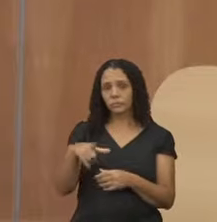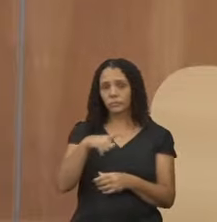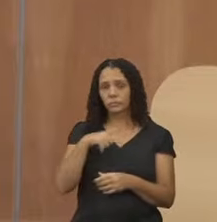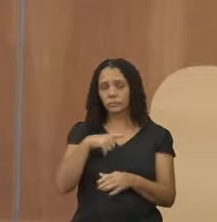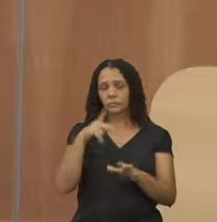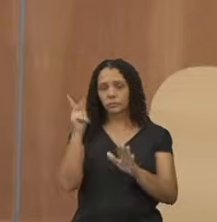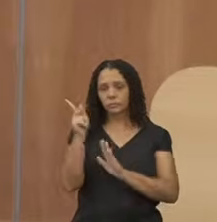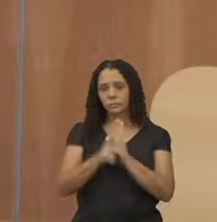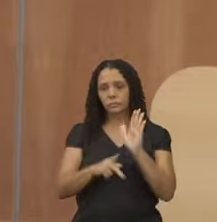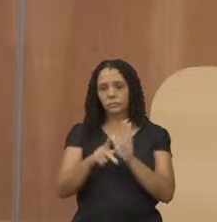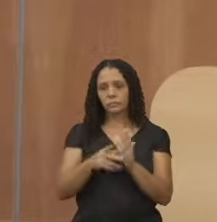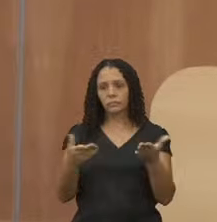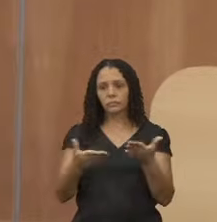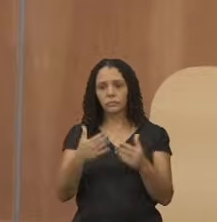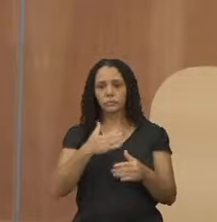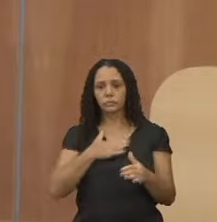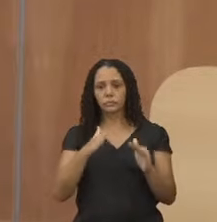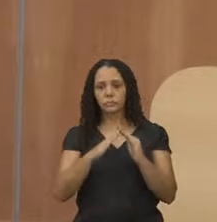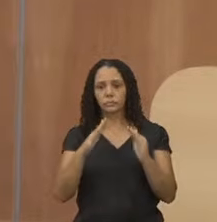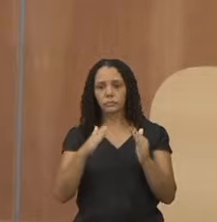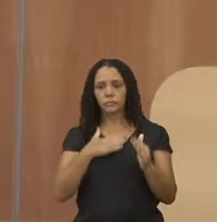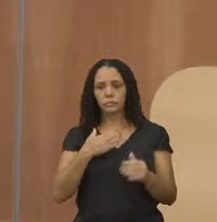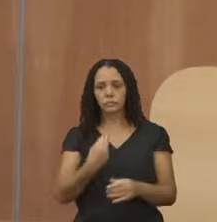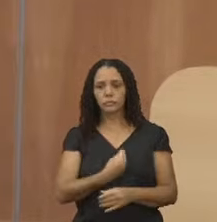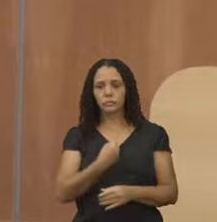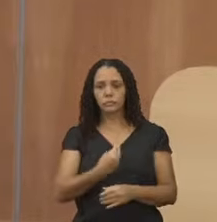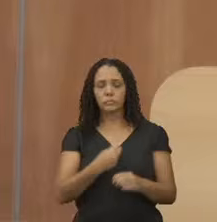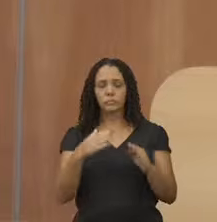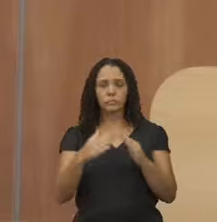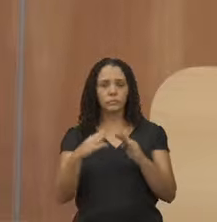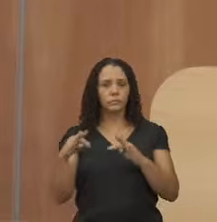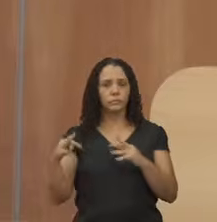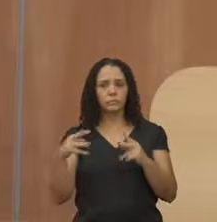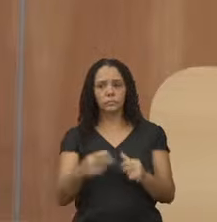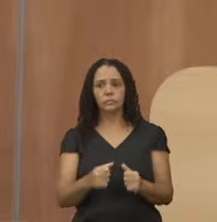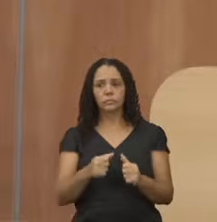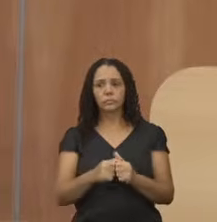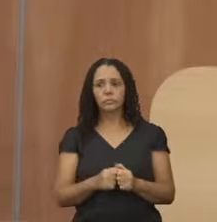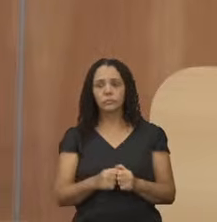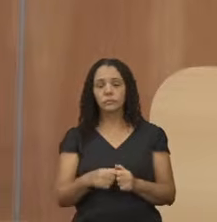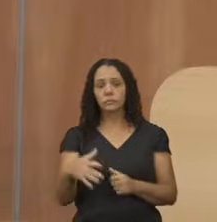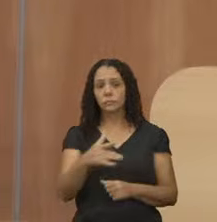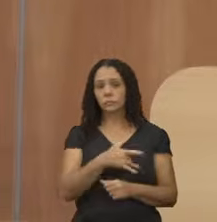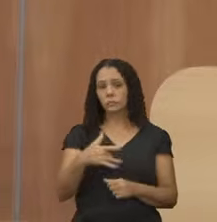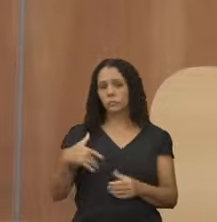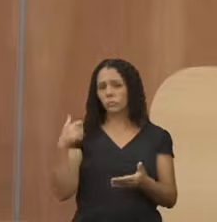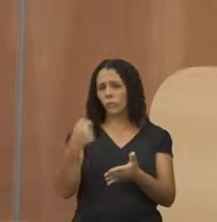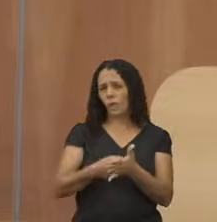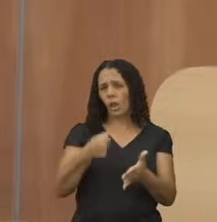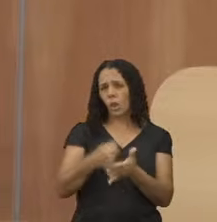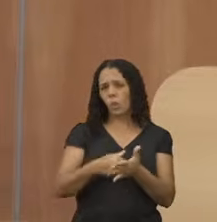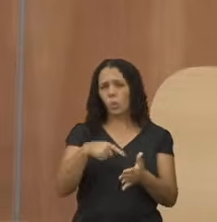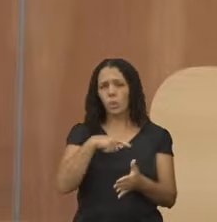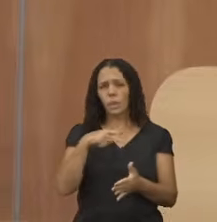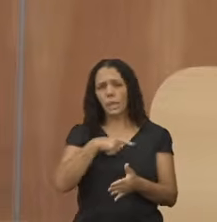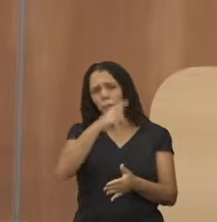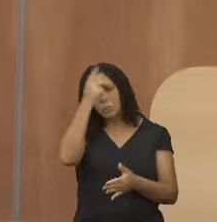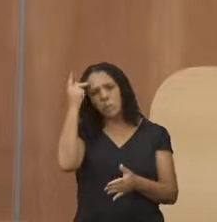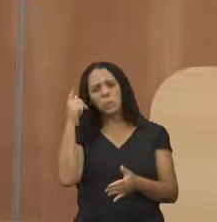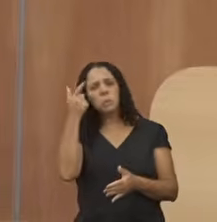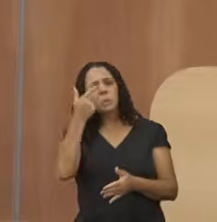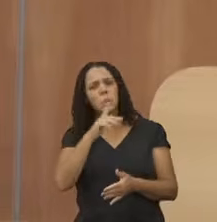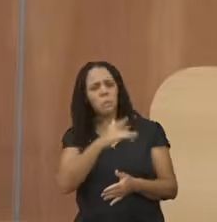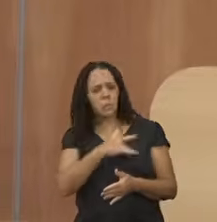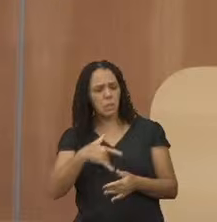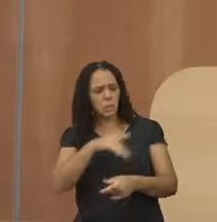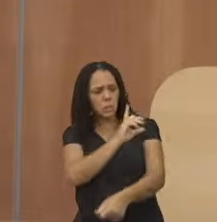esses programas hoje, Minha Casa Minha Vida, Casa para Todos, né, na saúde, a luta que tem as pessoas para ter uma saúde